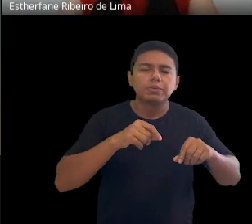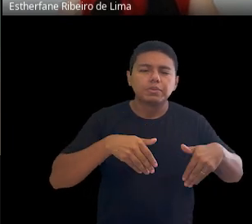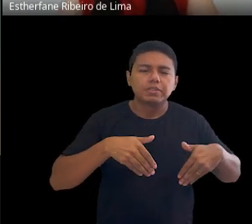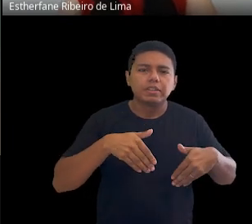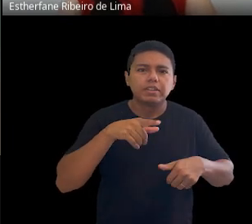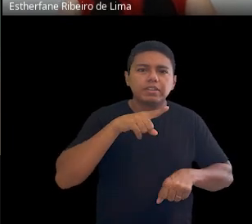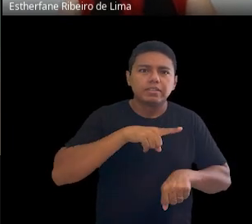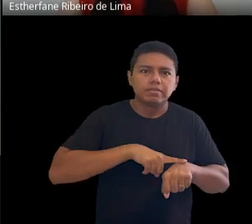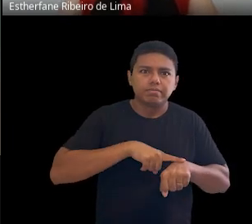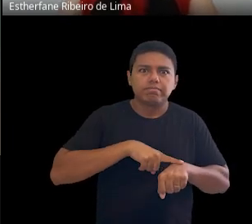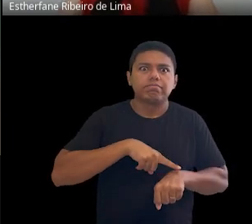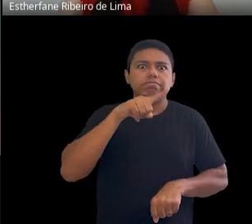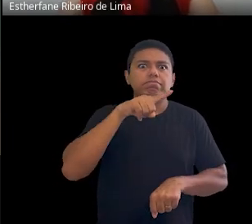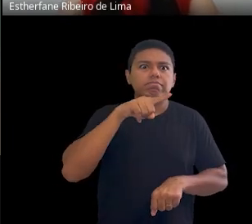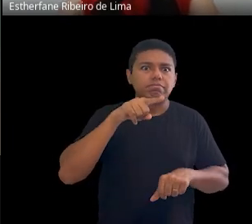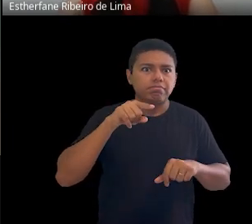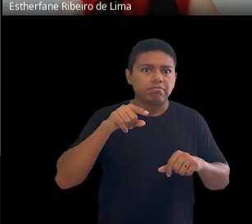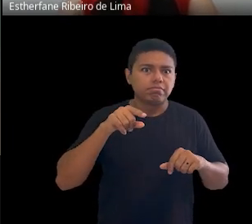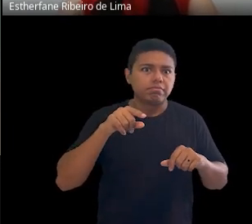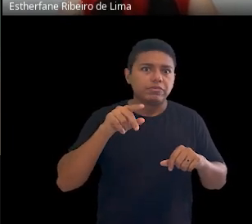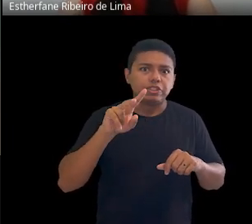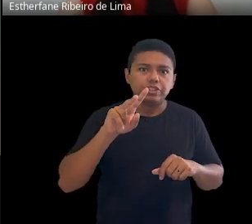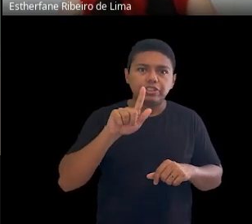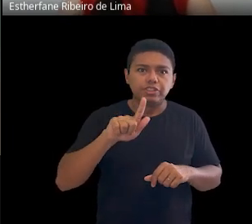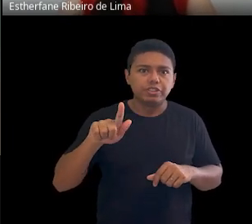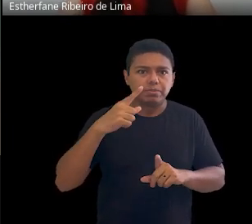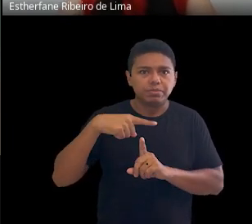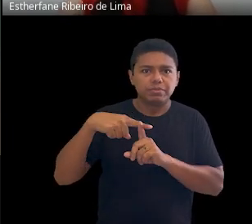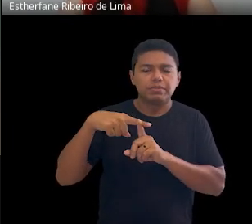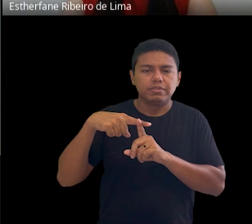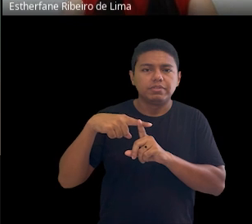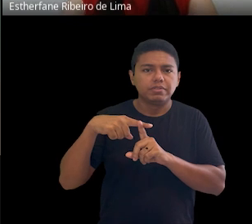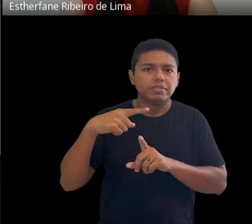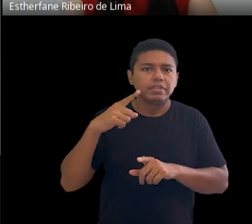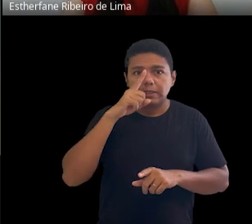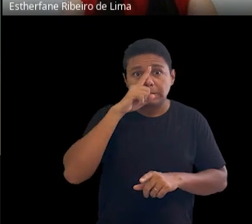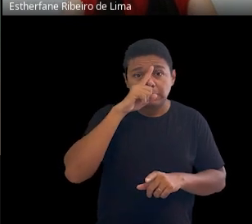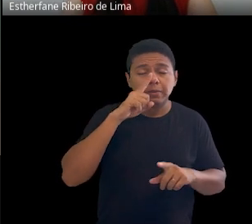útero previamente expostas, e dessa forma, pacientes com IgG positivo não isentam de risco.